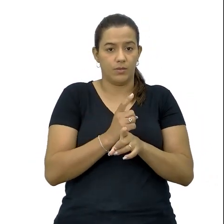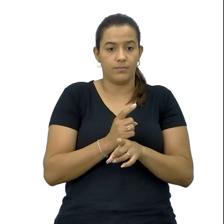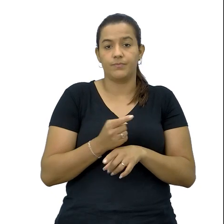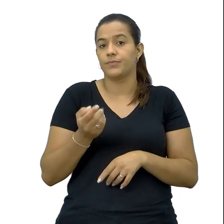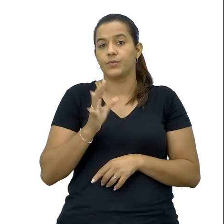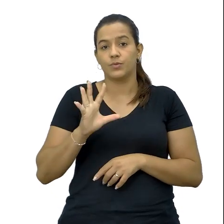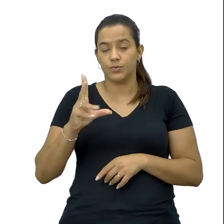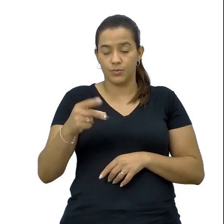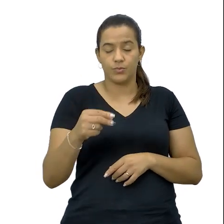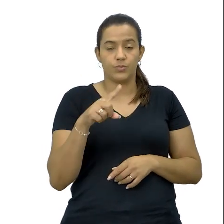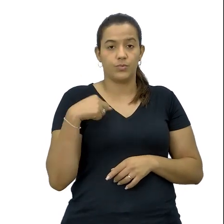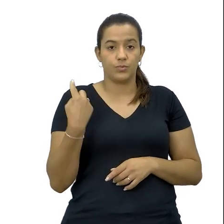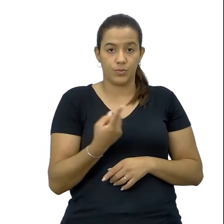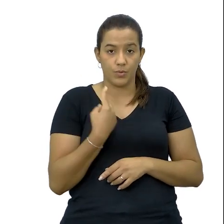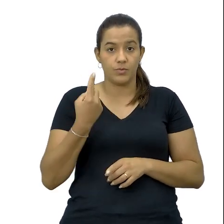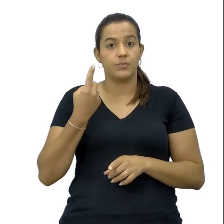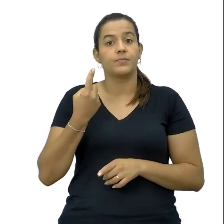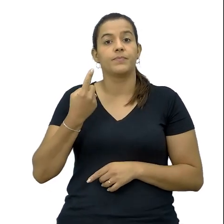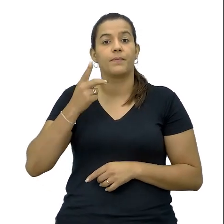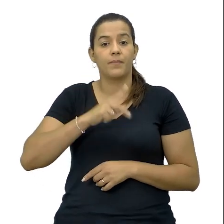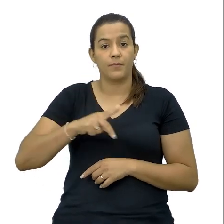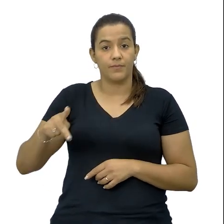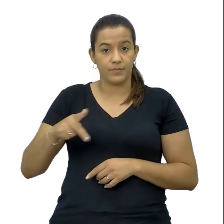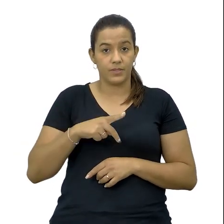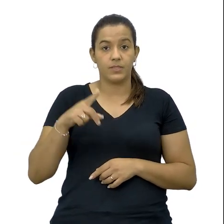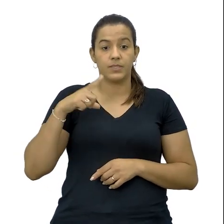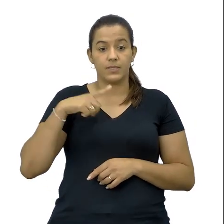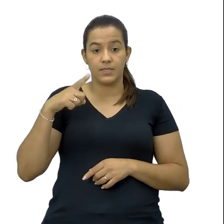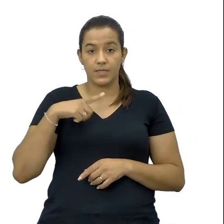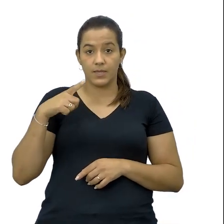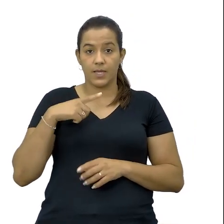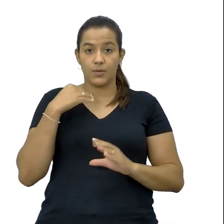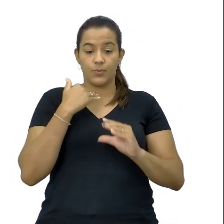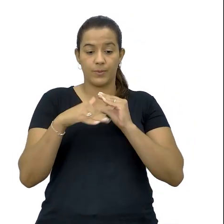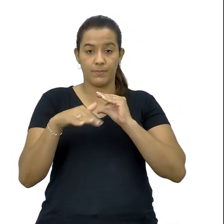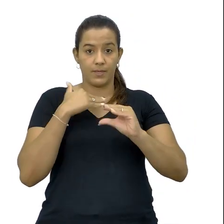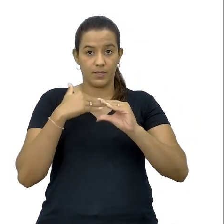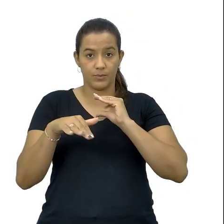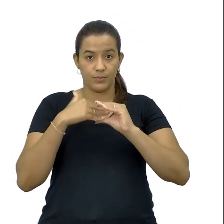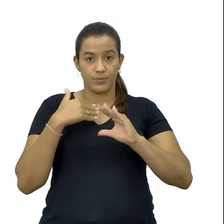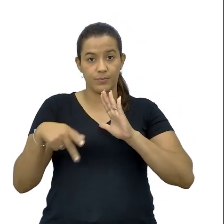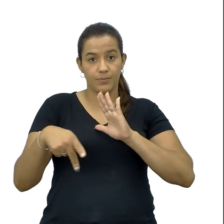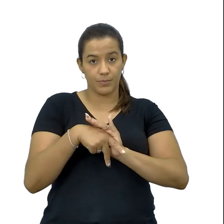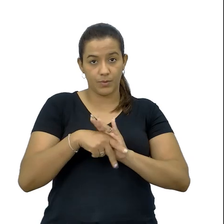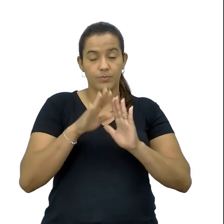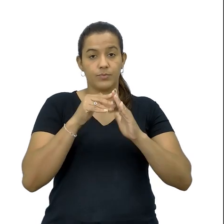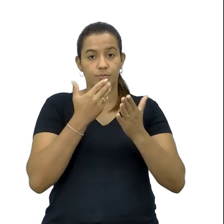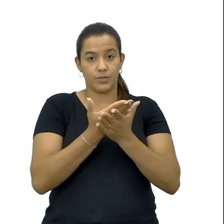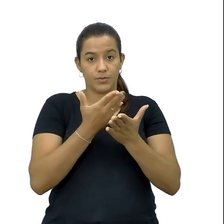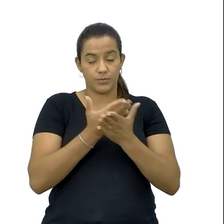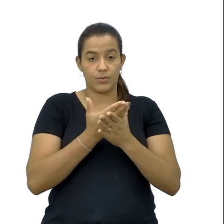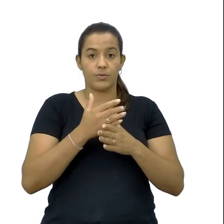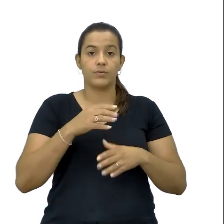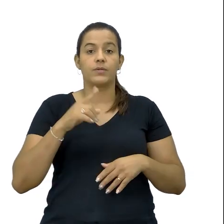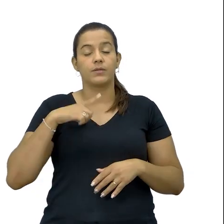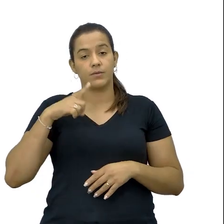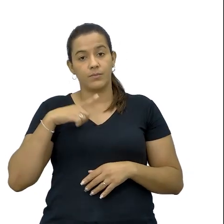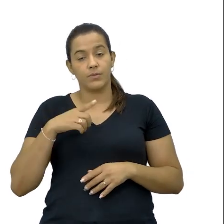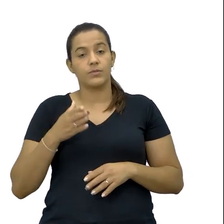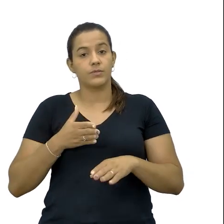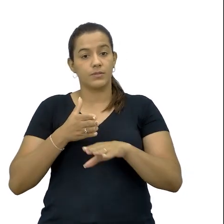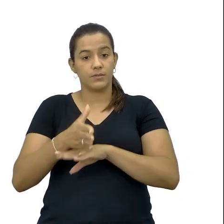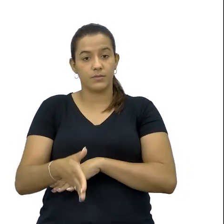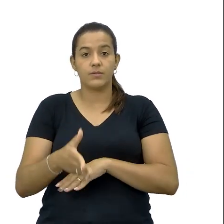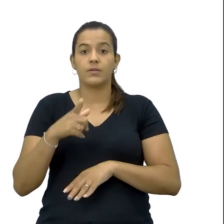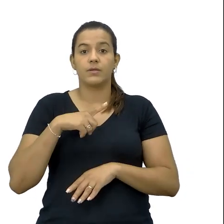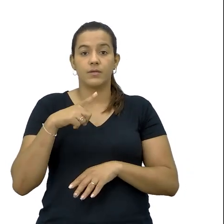Vocês, todos nós, professores da rede, nós temos o nosso e-mail institucional, e a gente pode entrar dentro da intranet e buscar